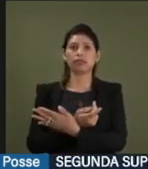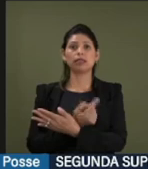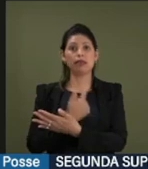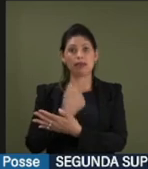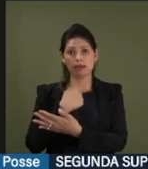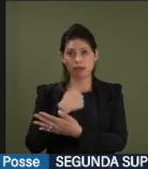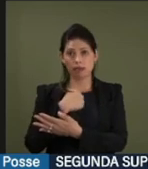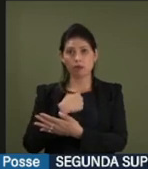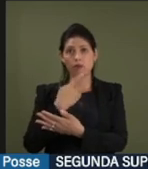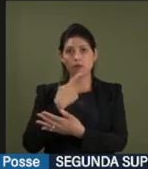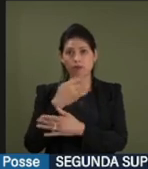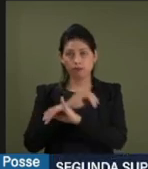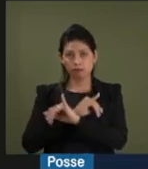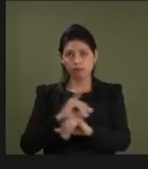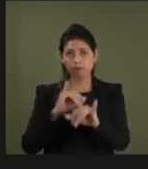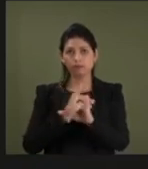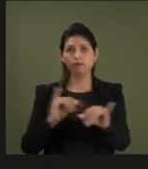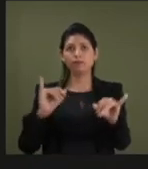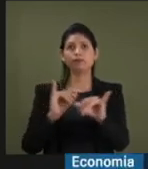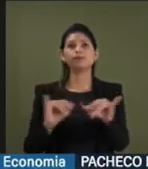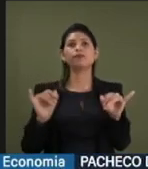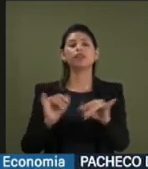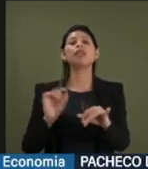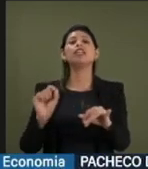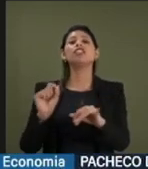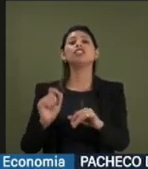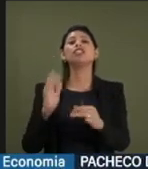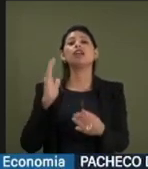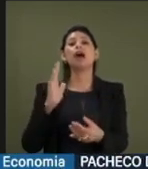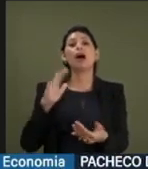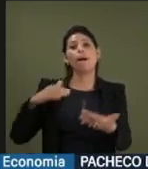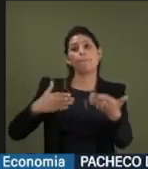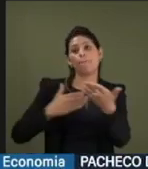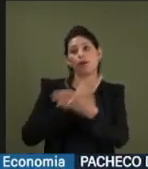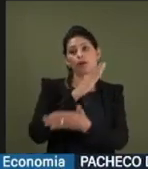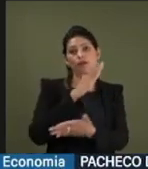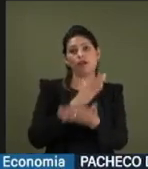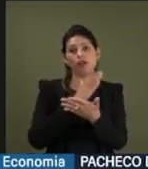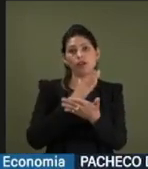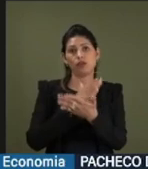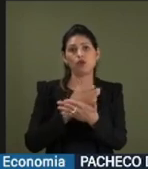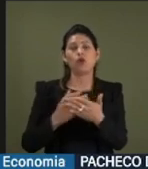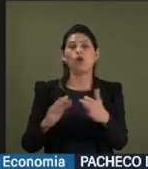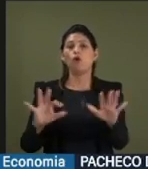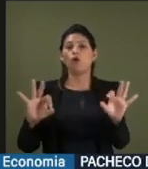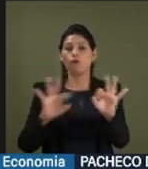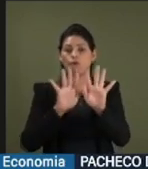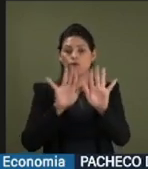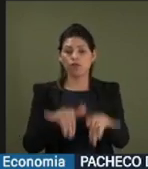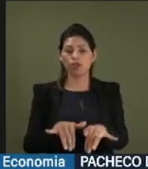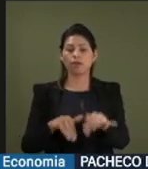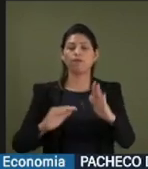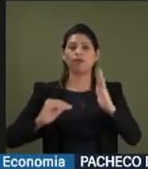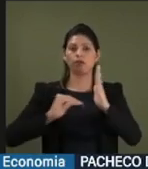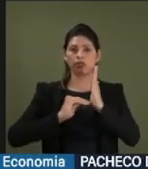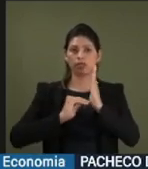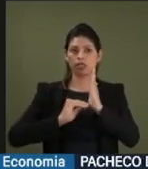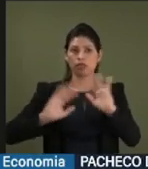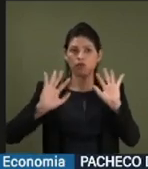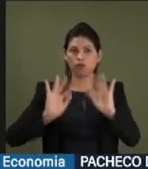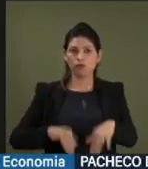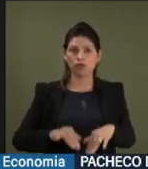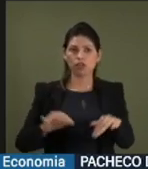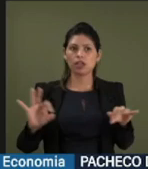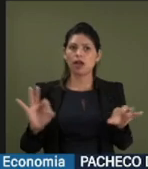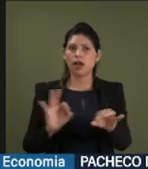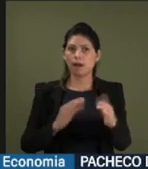dizer aqui, já foi aprovado o fim do foro pelo Senado. Olha a boa notícia. Antes da gente chegar